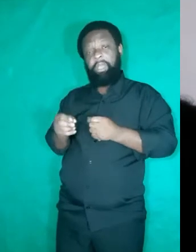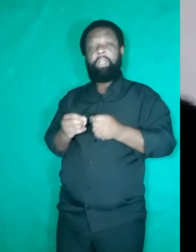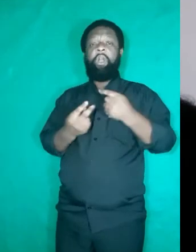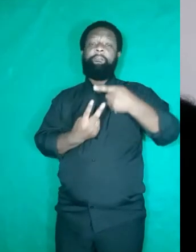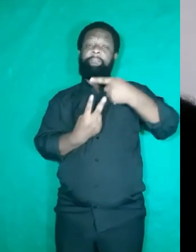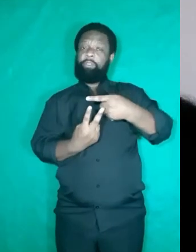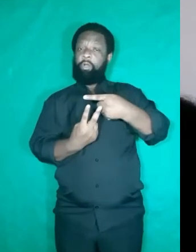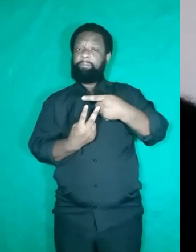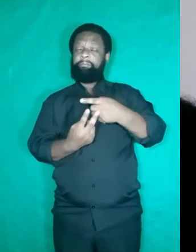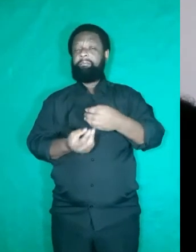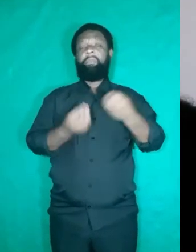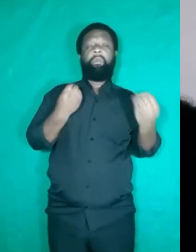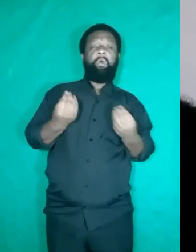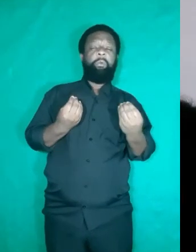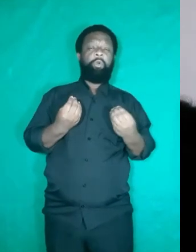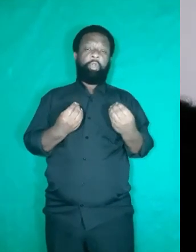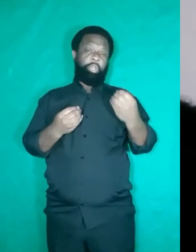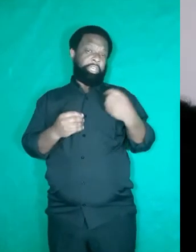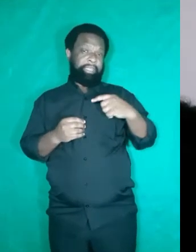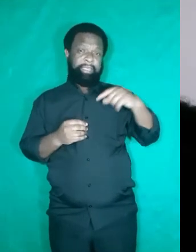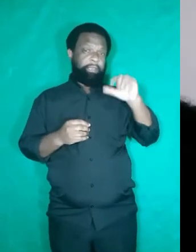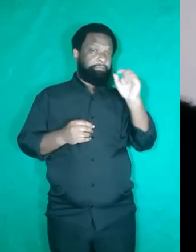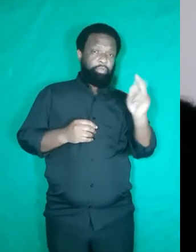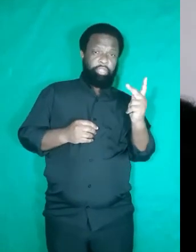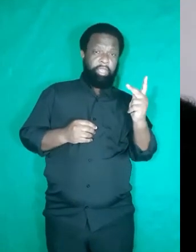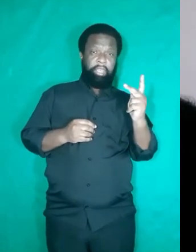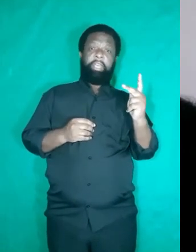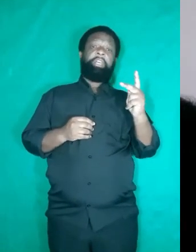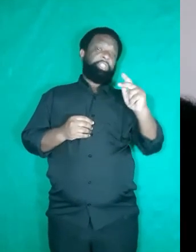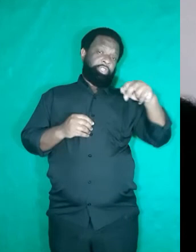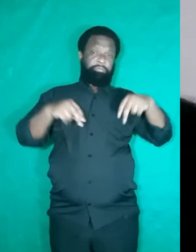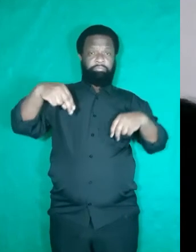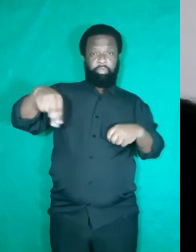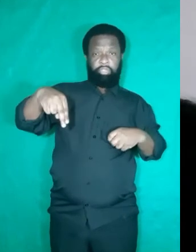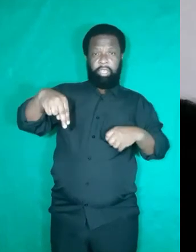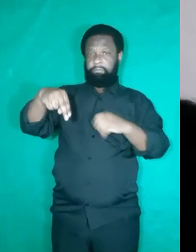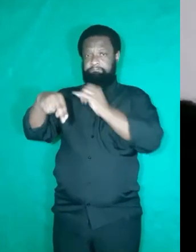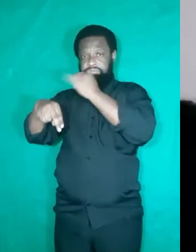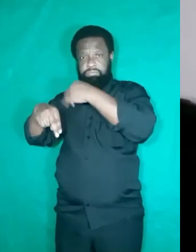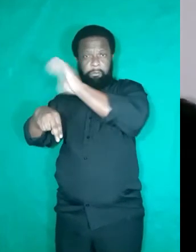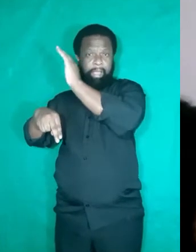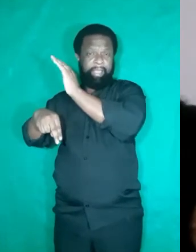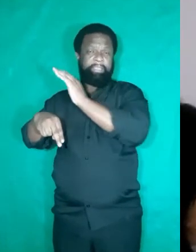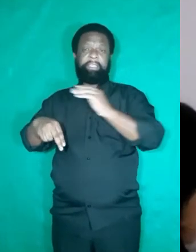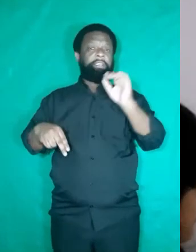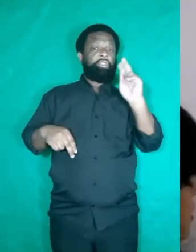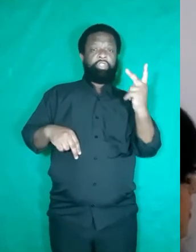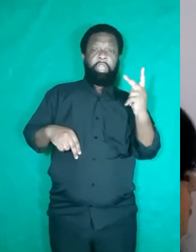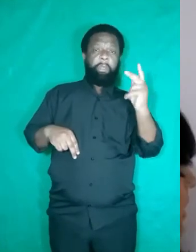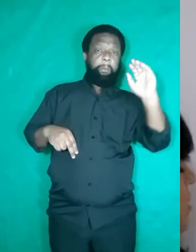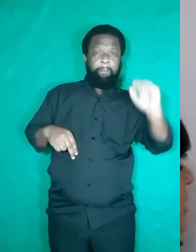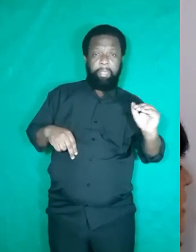é mais eletronegativo que os hidrogênios, ele irá puxar essas densidades eletrônicas